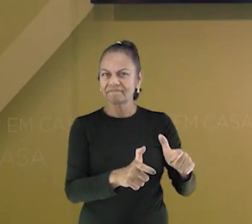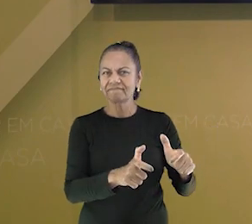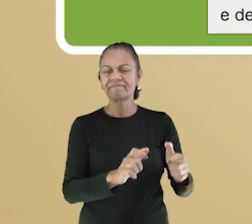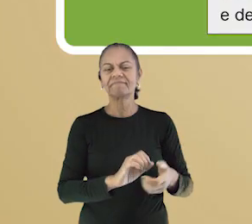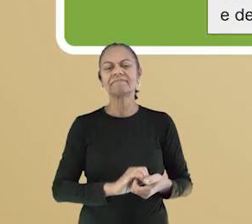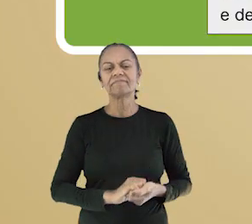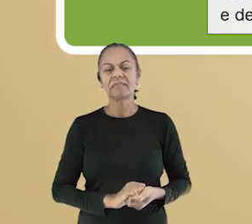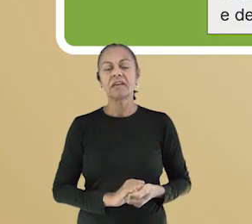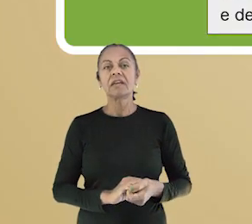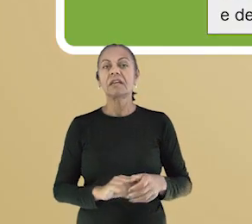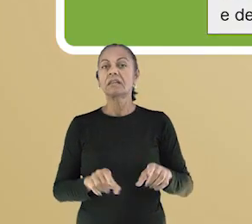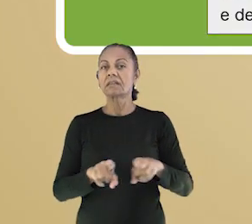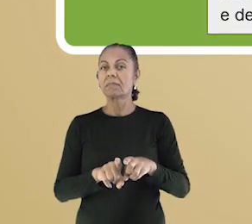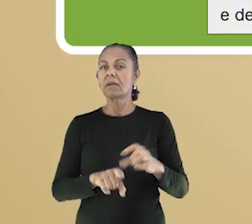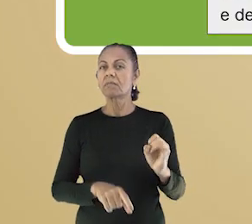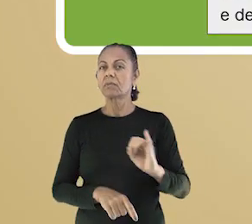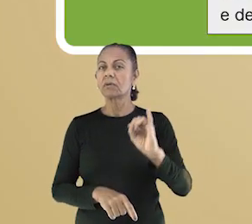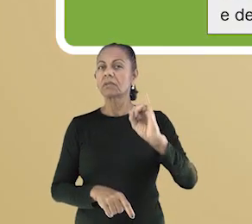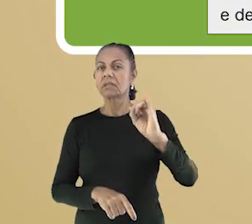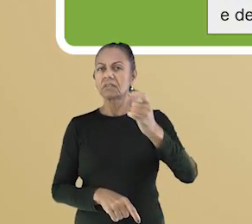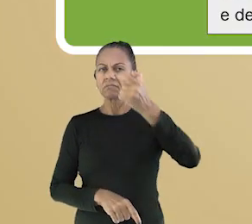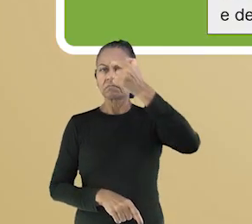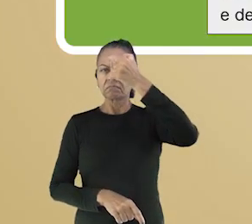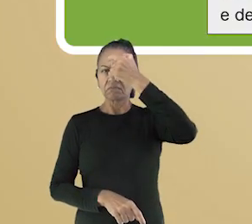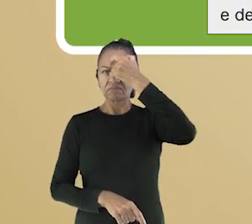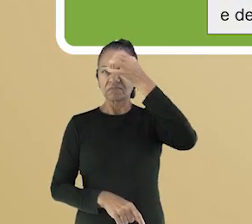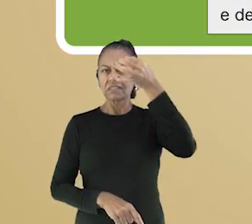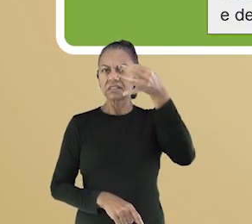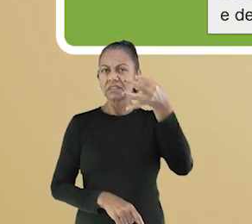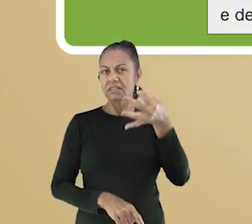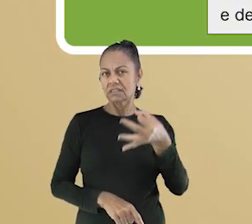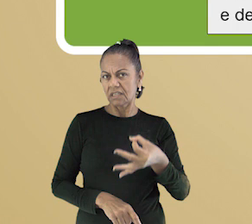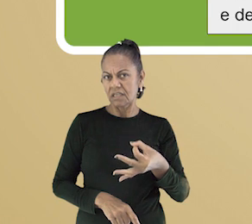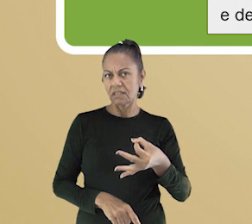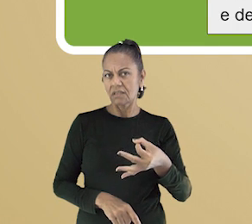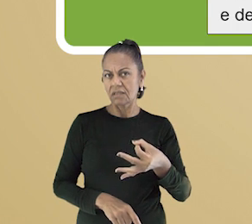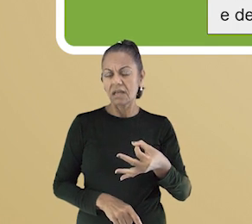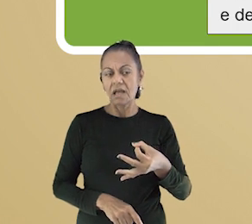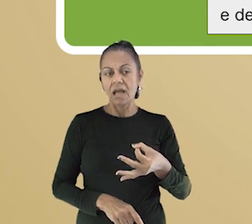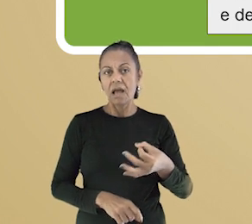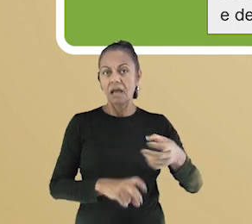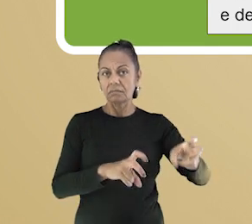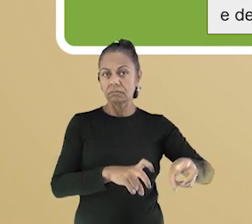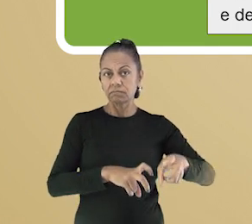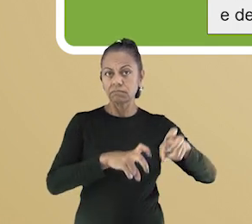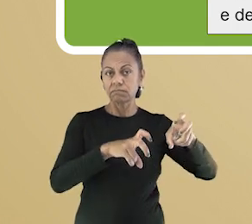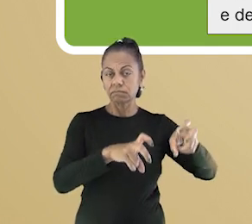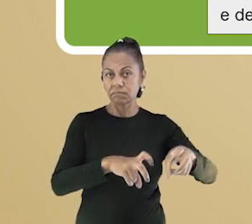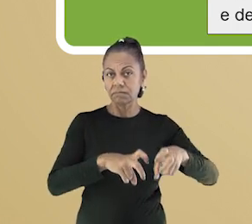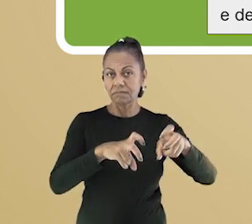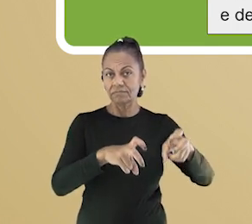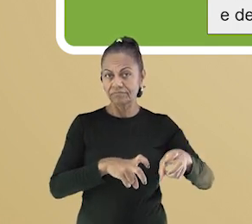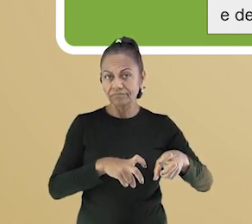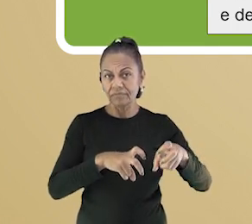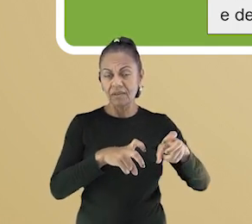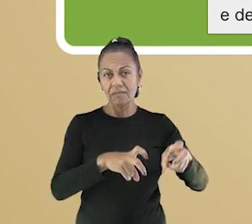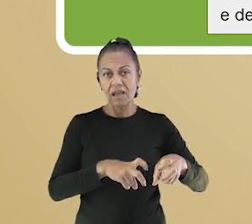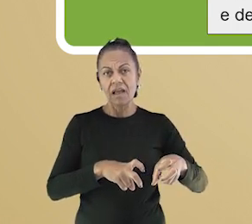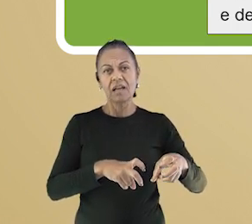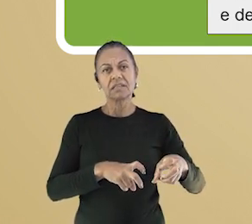desmatamento. E por fim, a gente tem o incentivo e a conscientização da prática agrícola pecuarista ligada